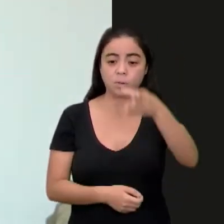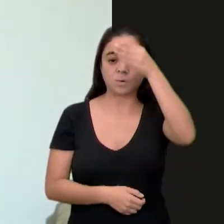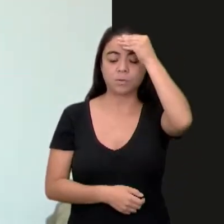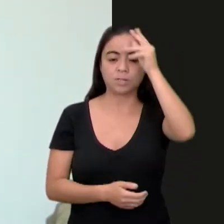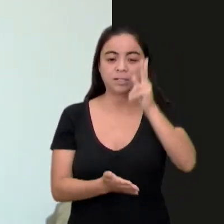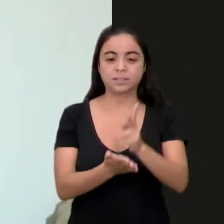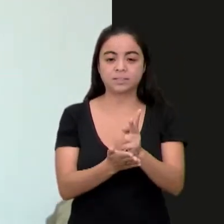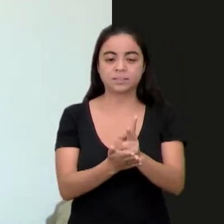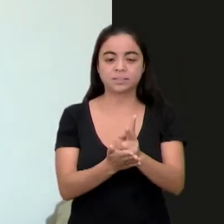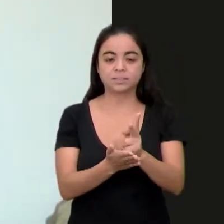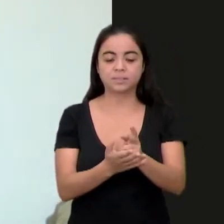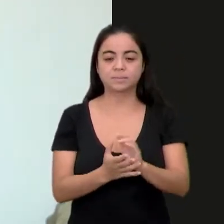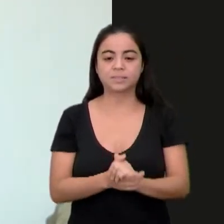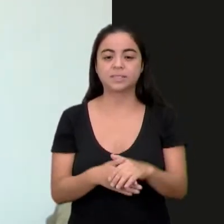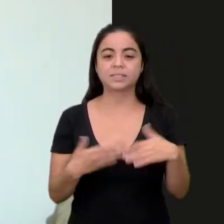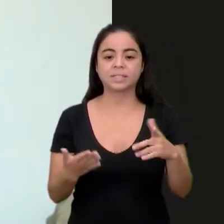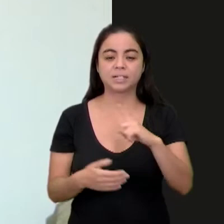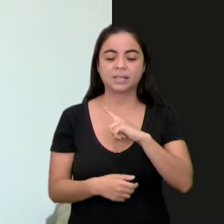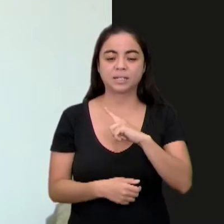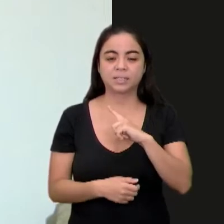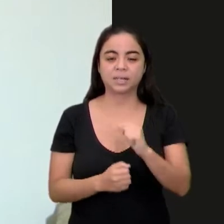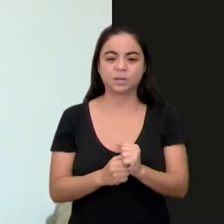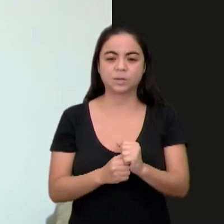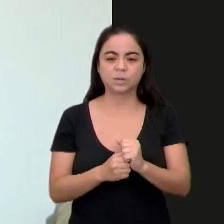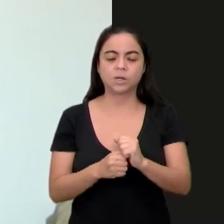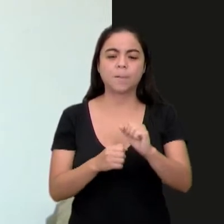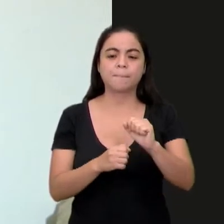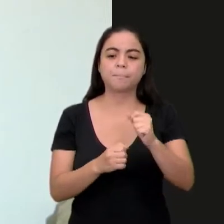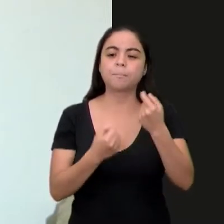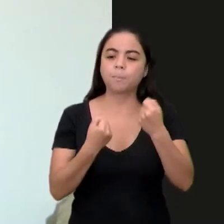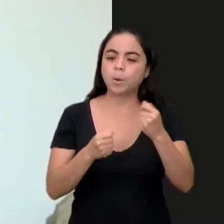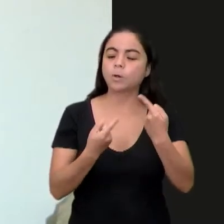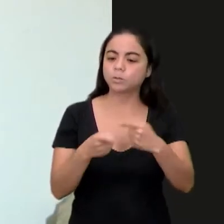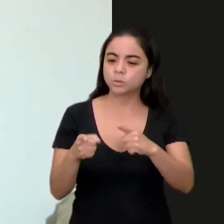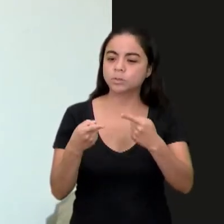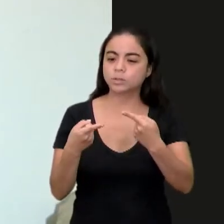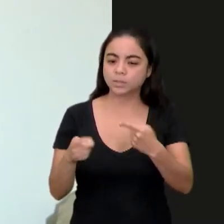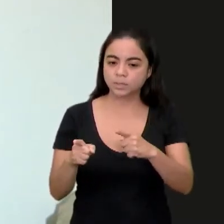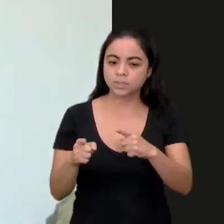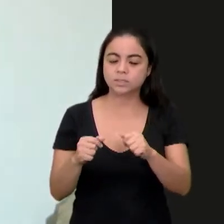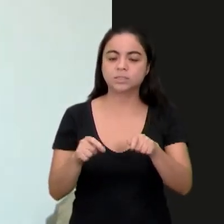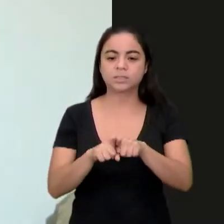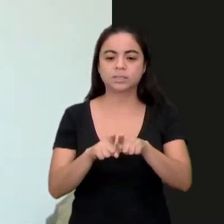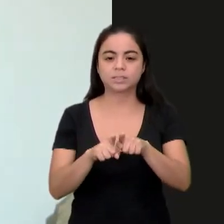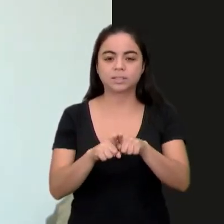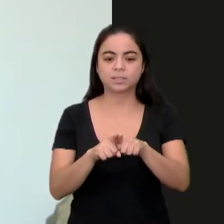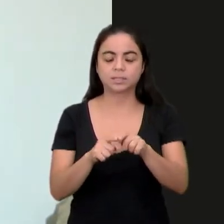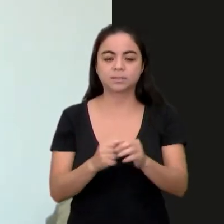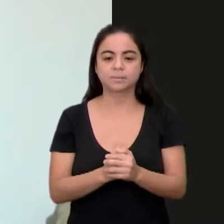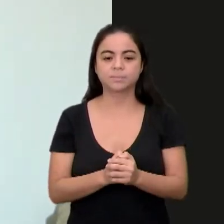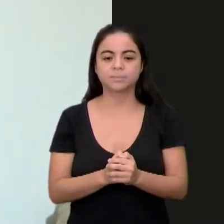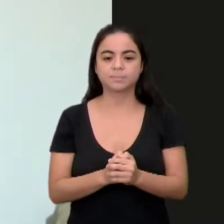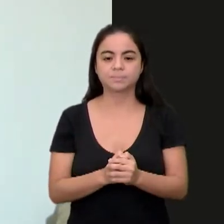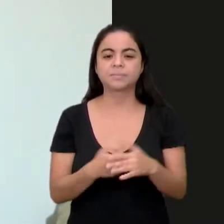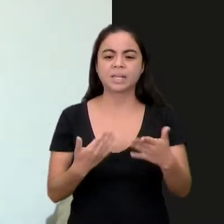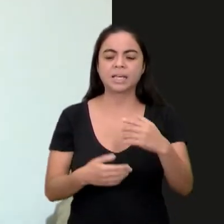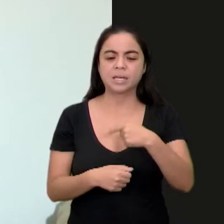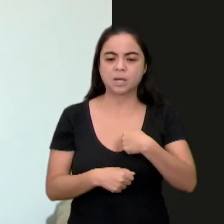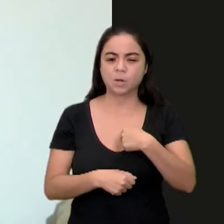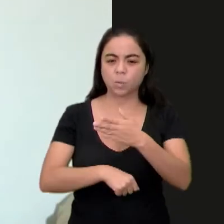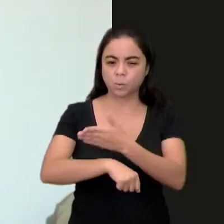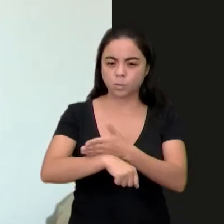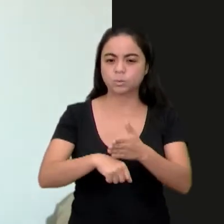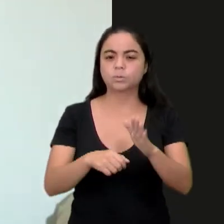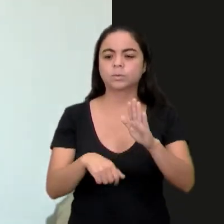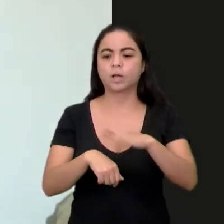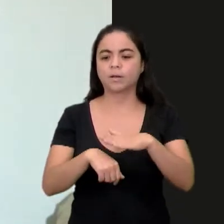Pode criar uma reflexão. Muita gente fala assim, a charge é para criticar e tal. Eu gosto de dizer que a charge é para criar alguma reflexão. Eu procuro fazer isso nas